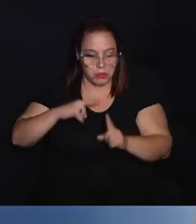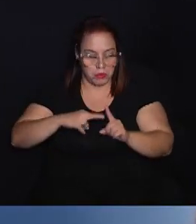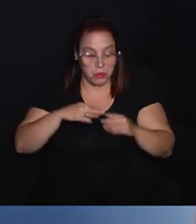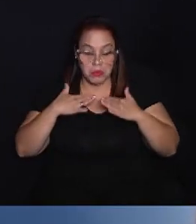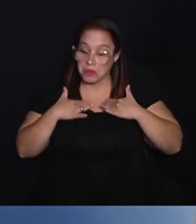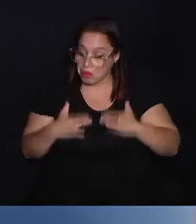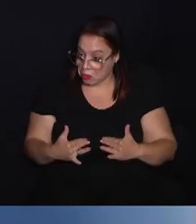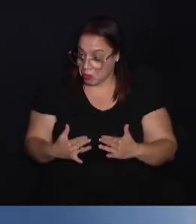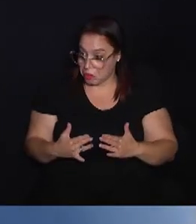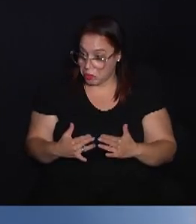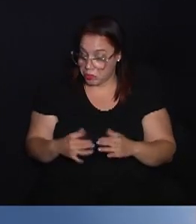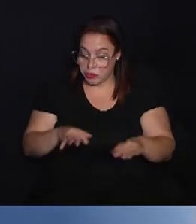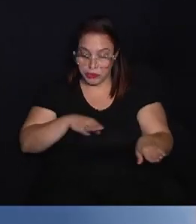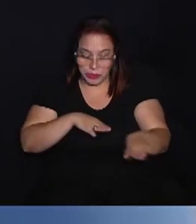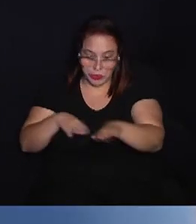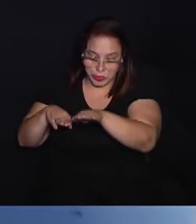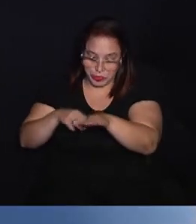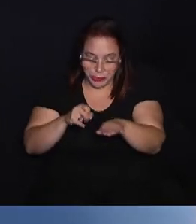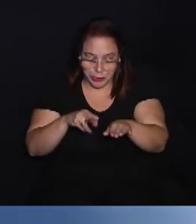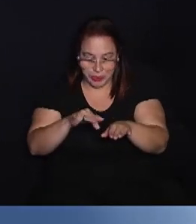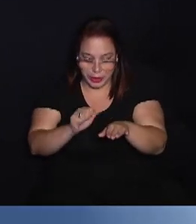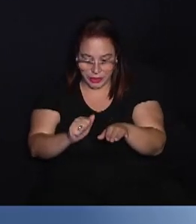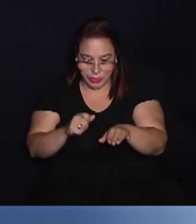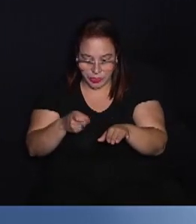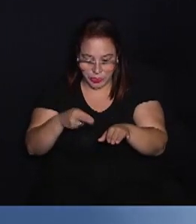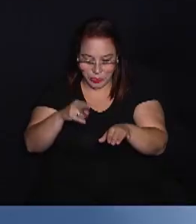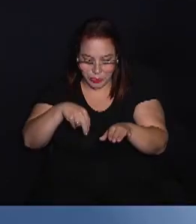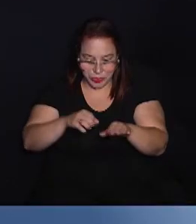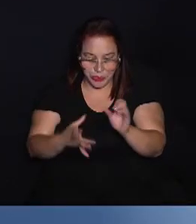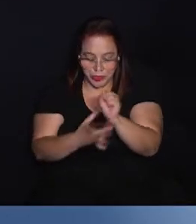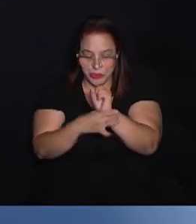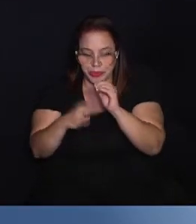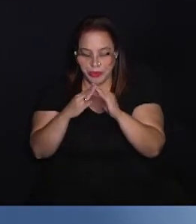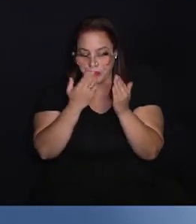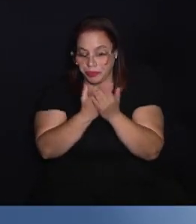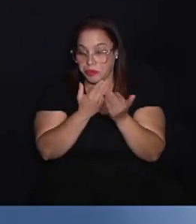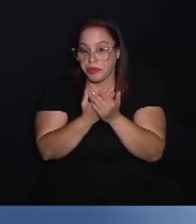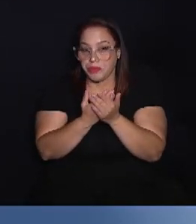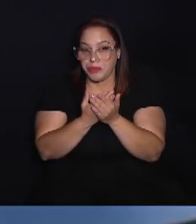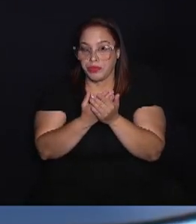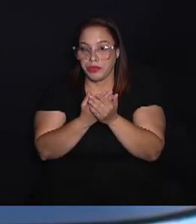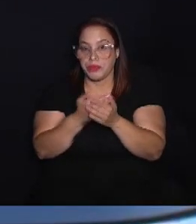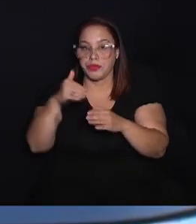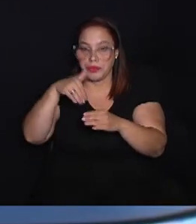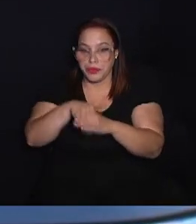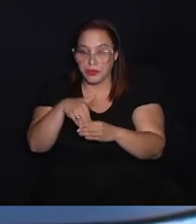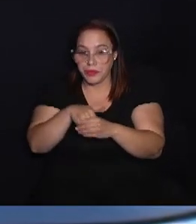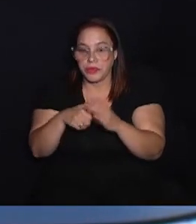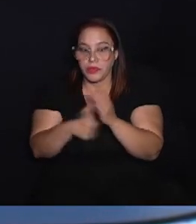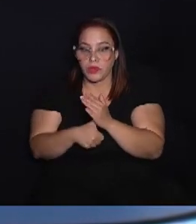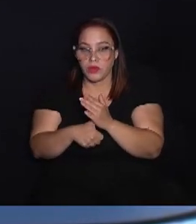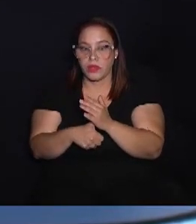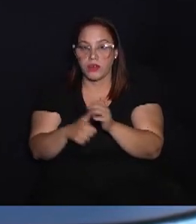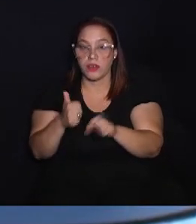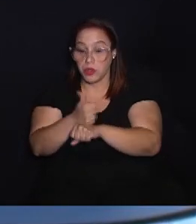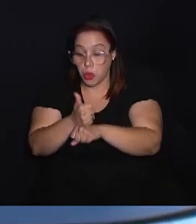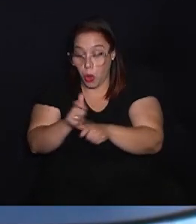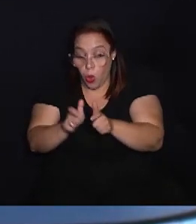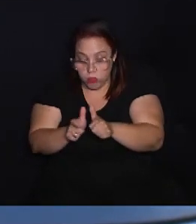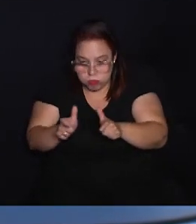sem ocorrências de destaque ou de maior vulto. Como foi o trabalho da Guarda durante praticamente todo domingo, desde